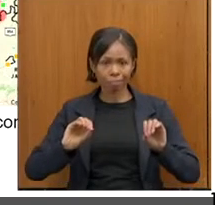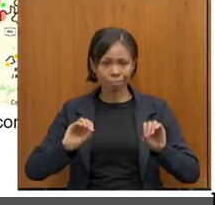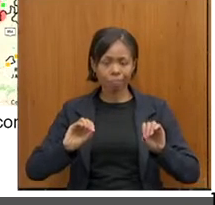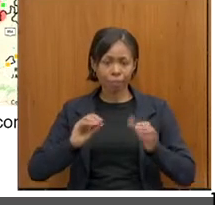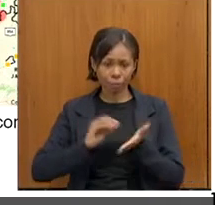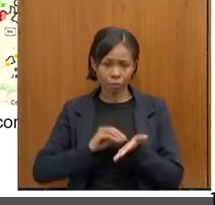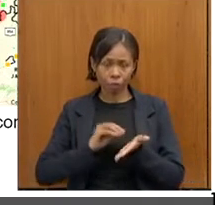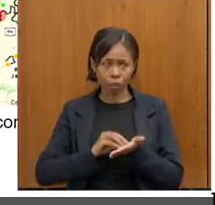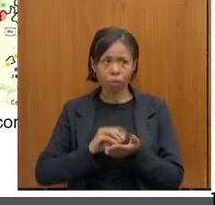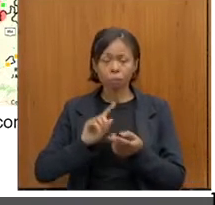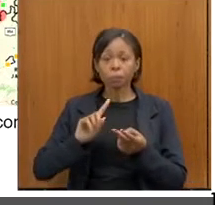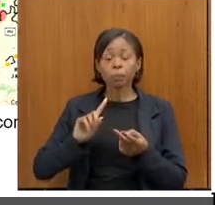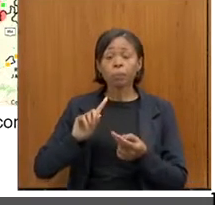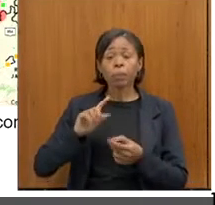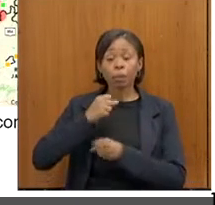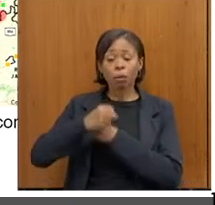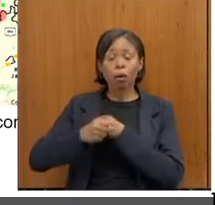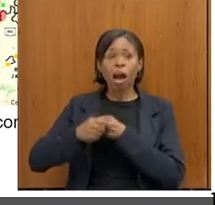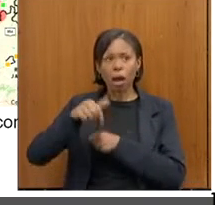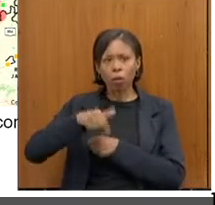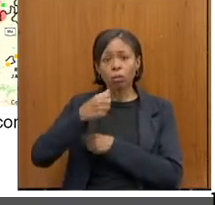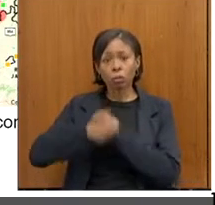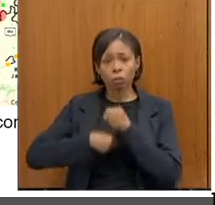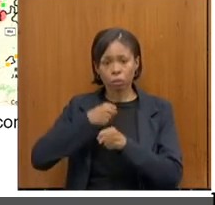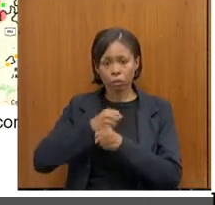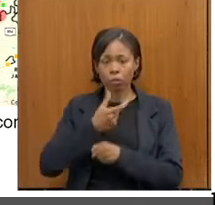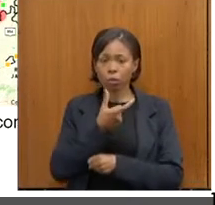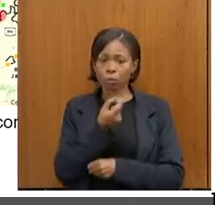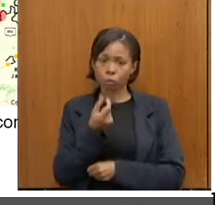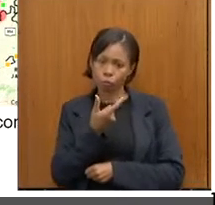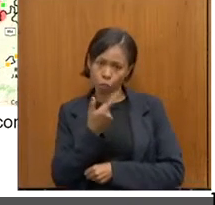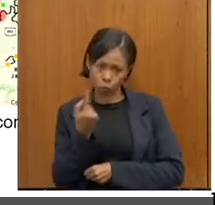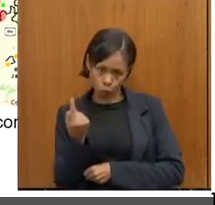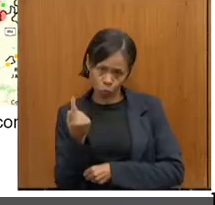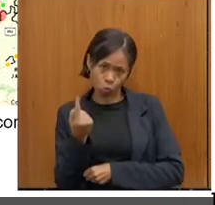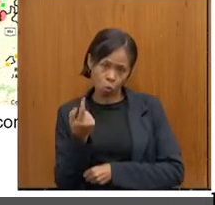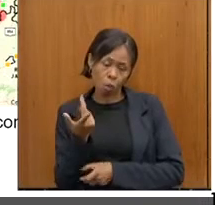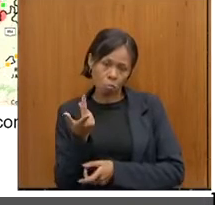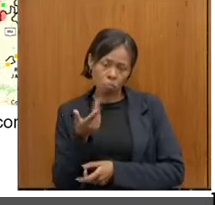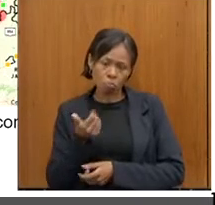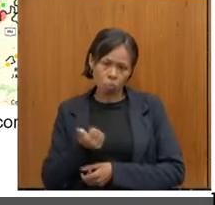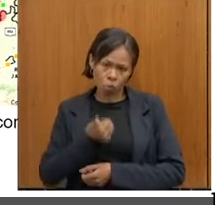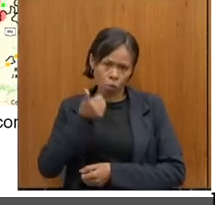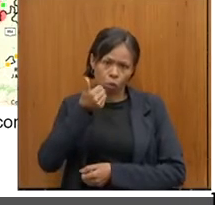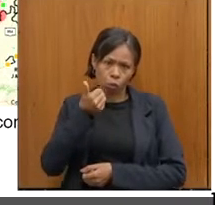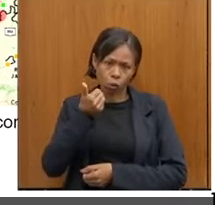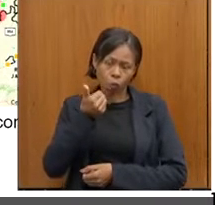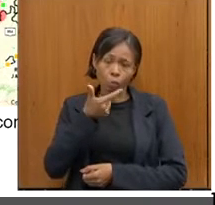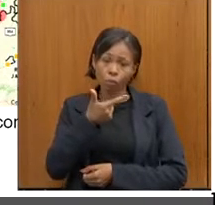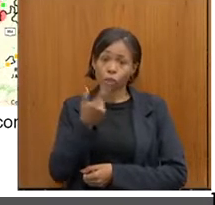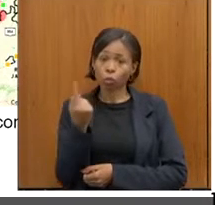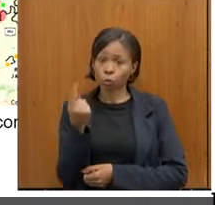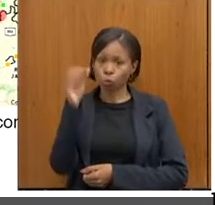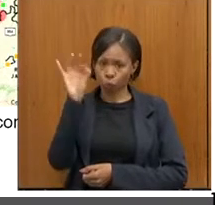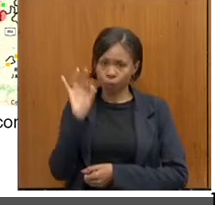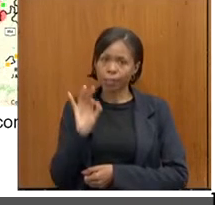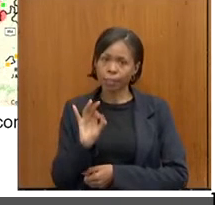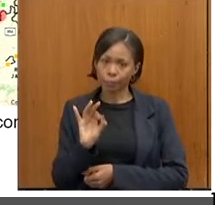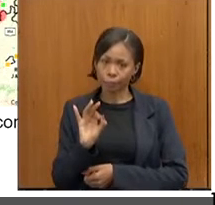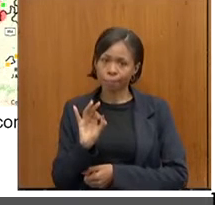para 2021 essa situação deve melhorar para 21 por cento com restrições